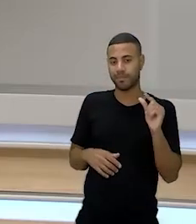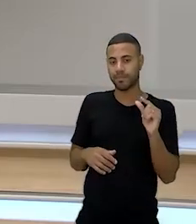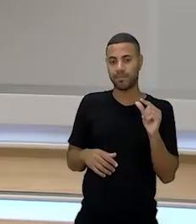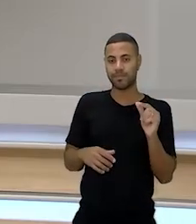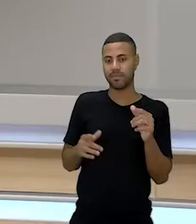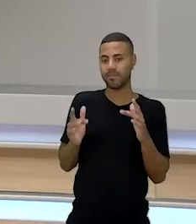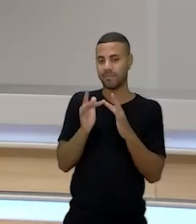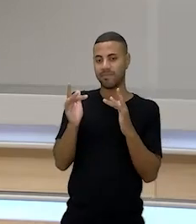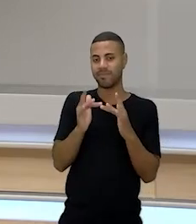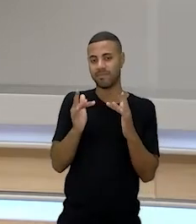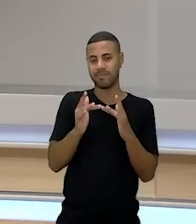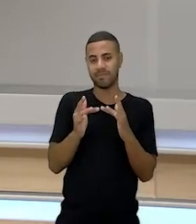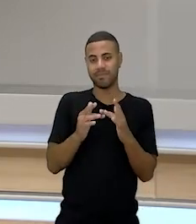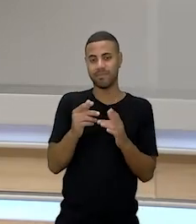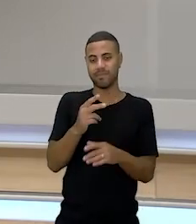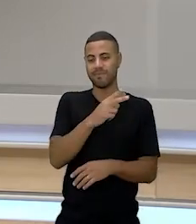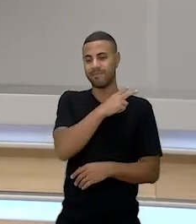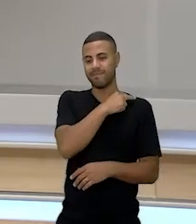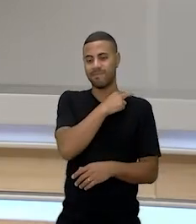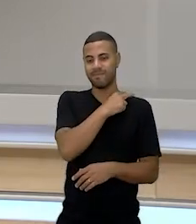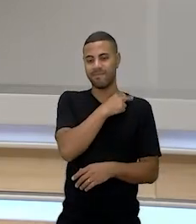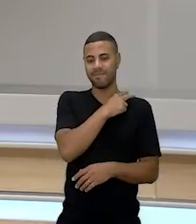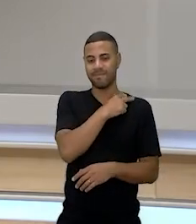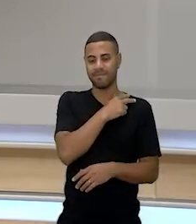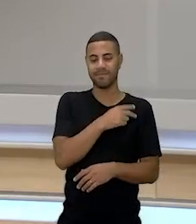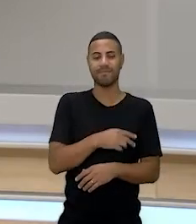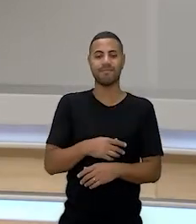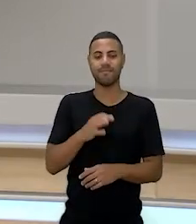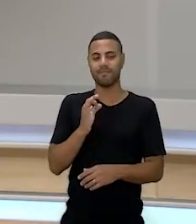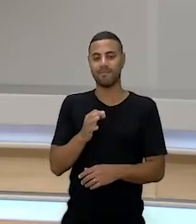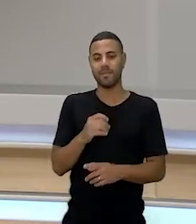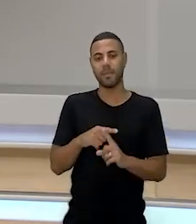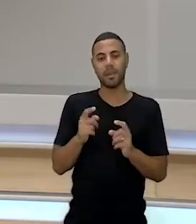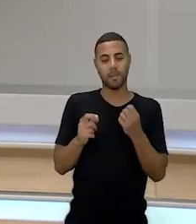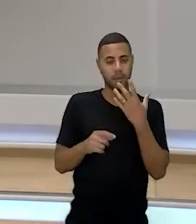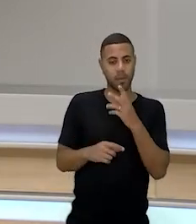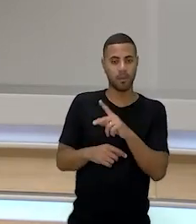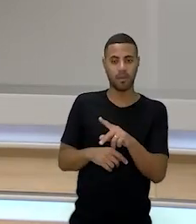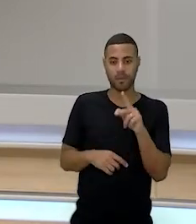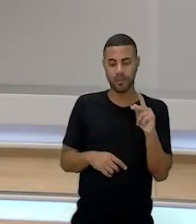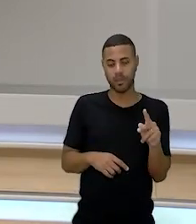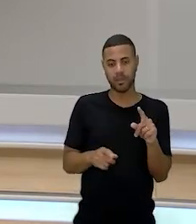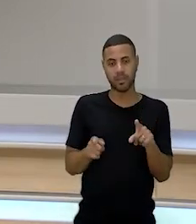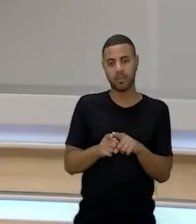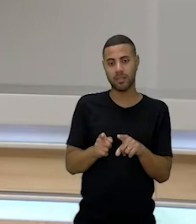fala antigo segundo grau, né? Hoje em dia o ensino médio. Eu tive bons professores de